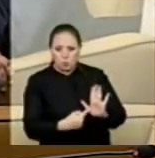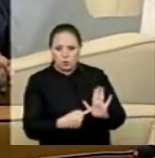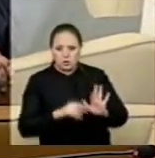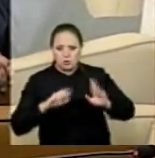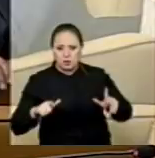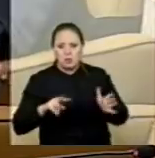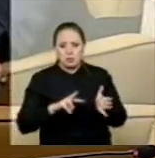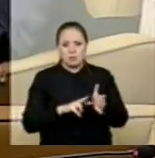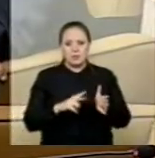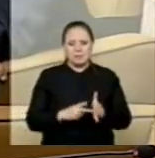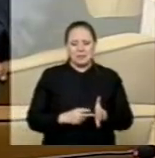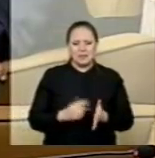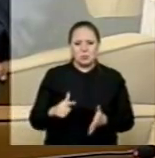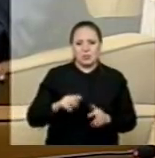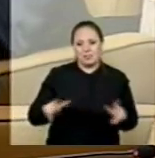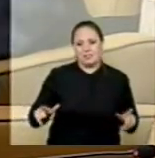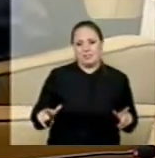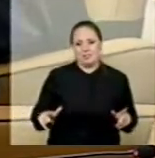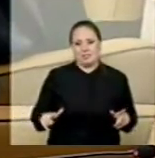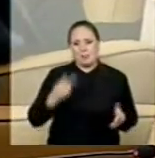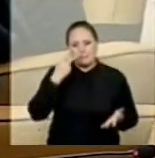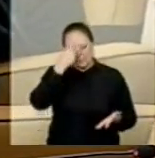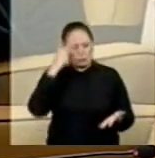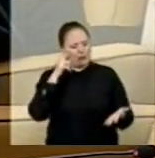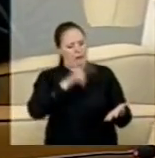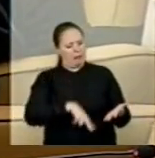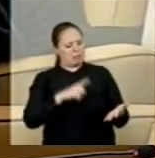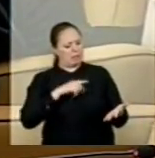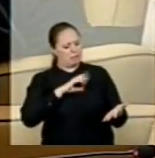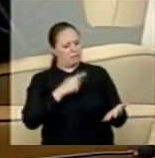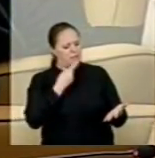intérprete fazê-lo, sob pena de